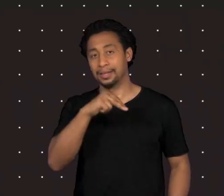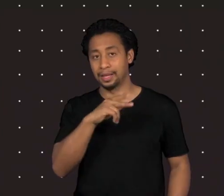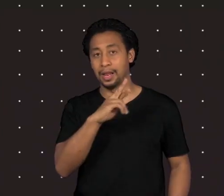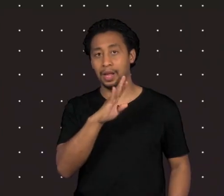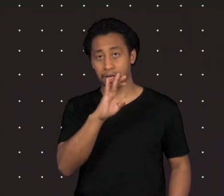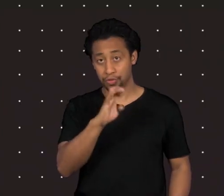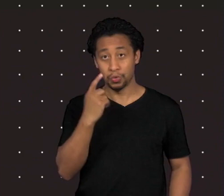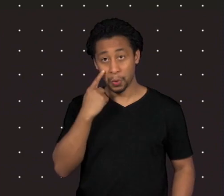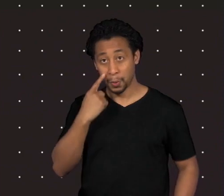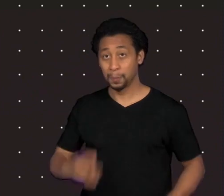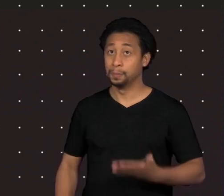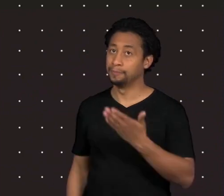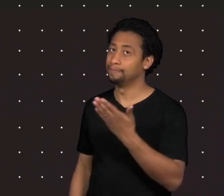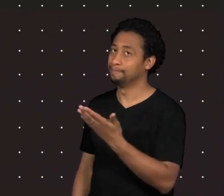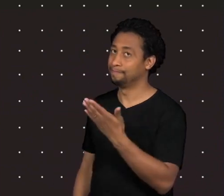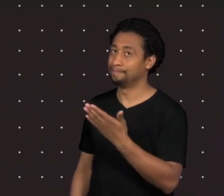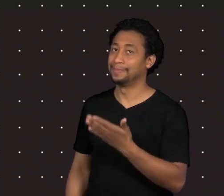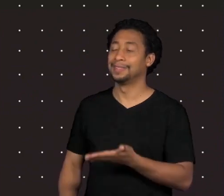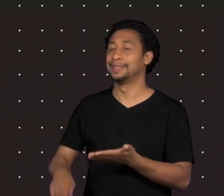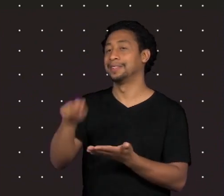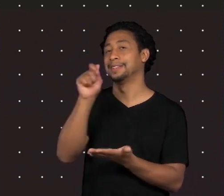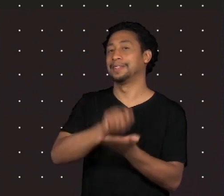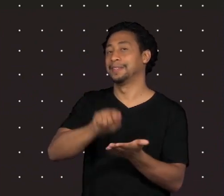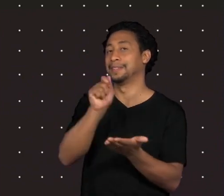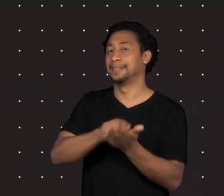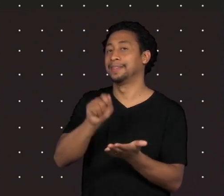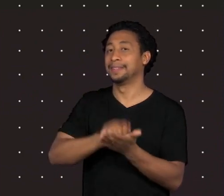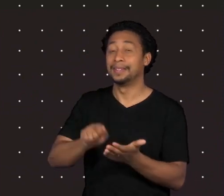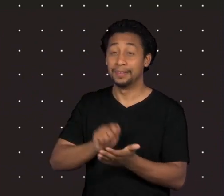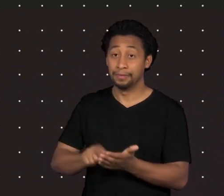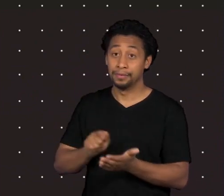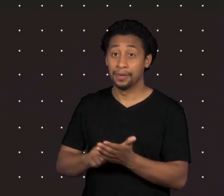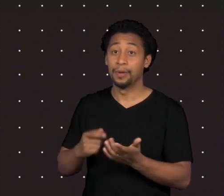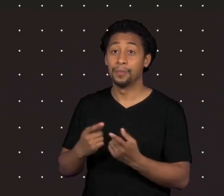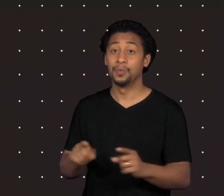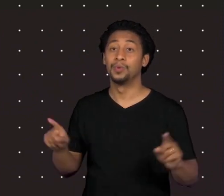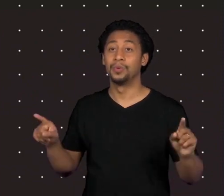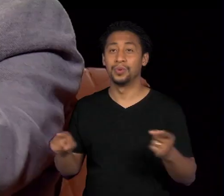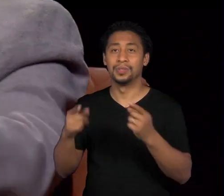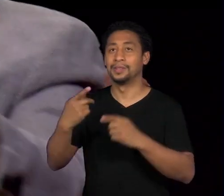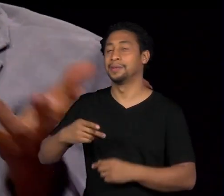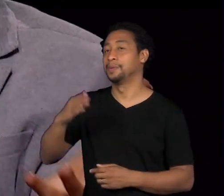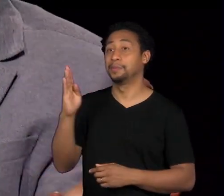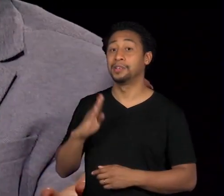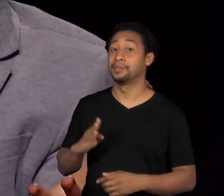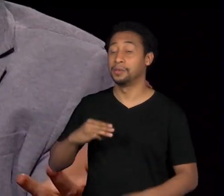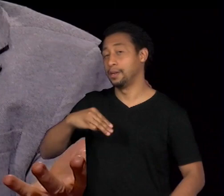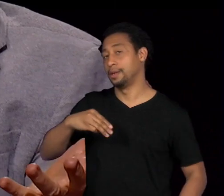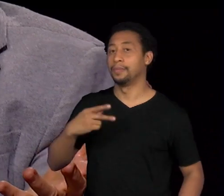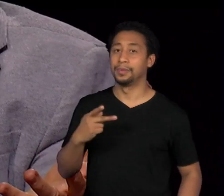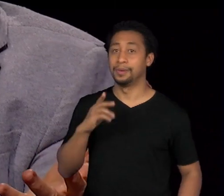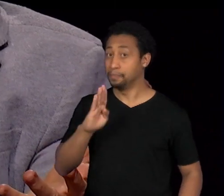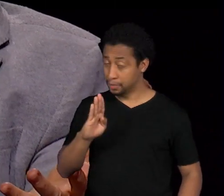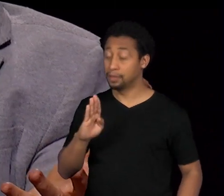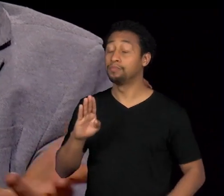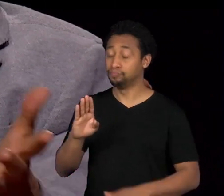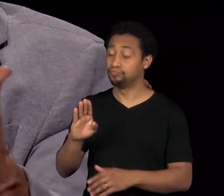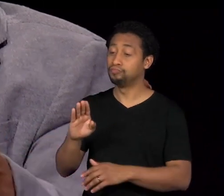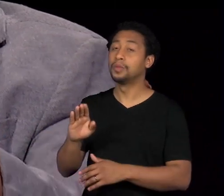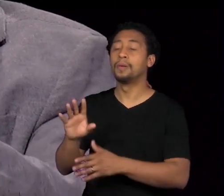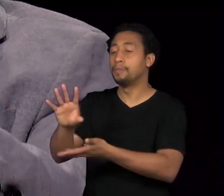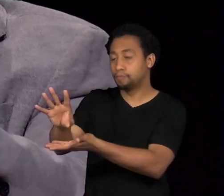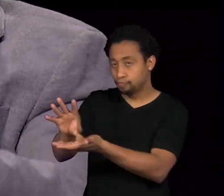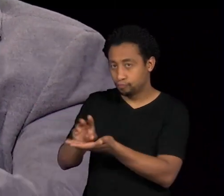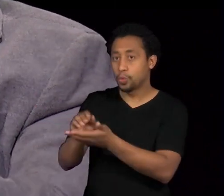música Brasileira é uma espécie de uma cartilha para o músico que quisesse fazer música brasileira a partir das raízes populares de